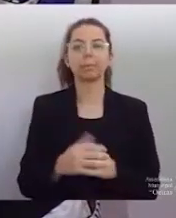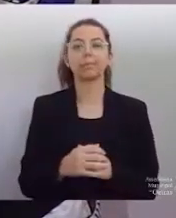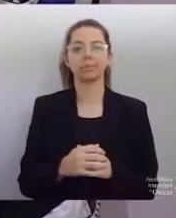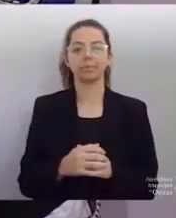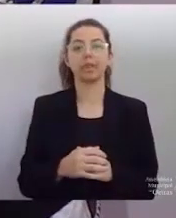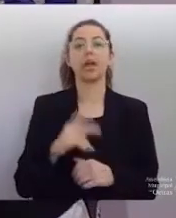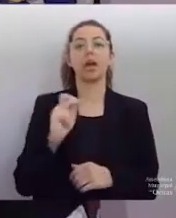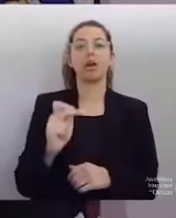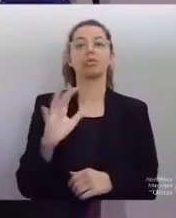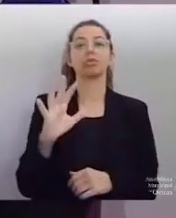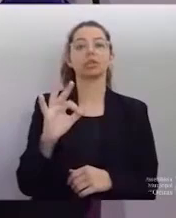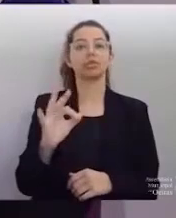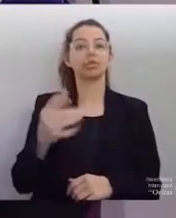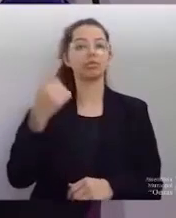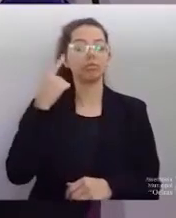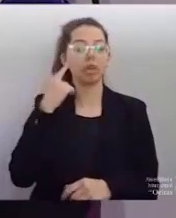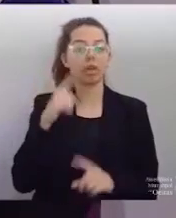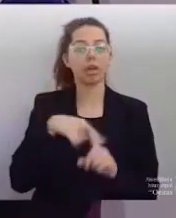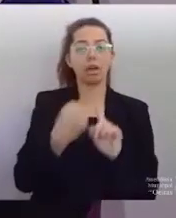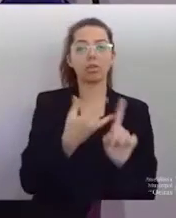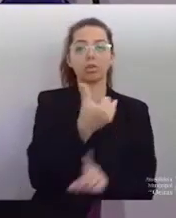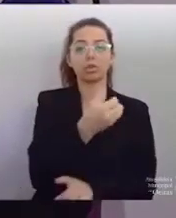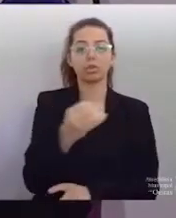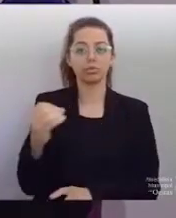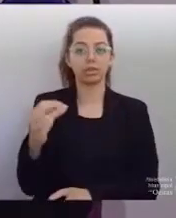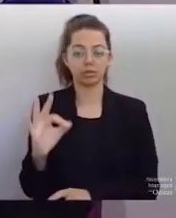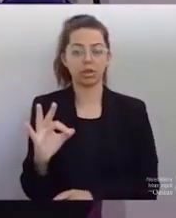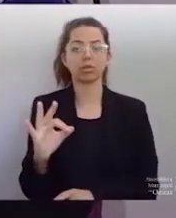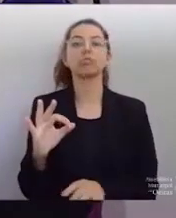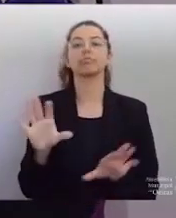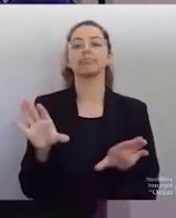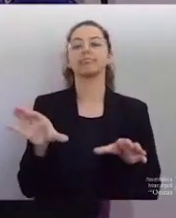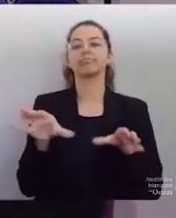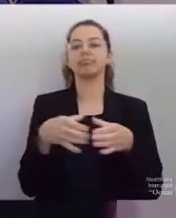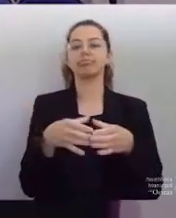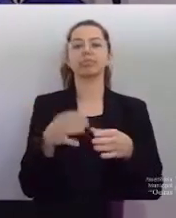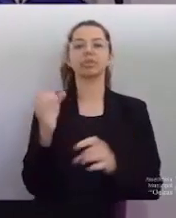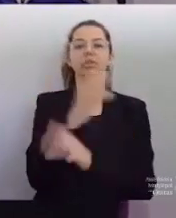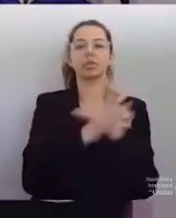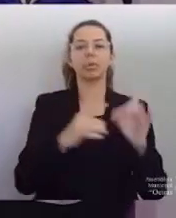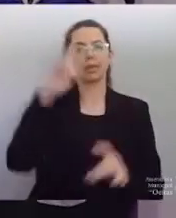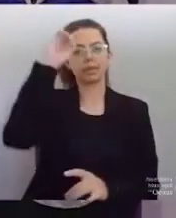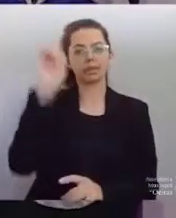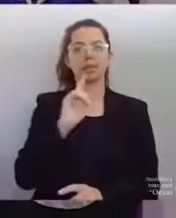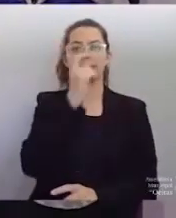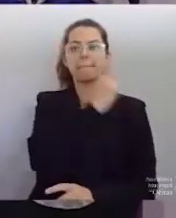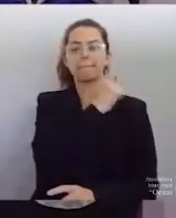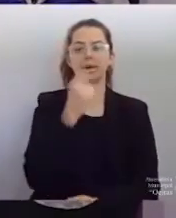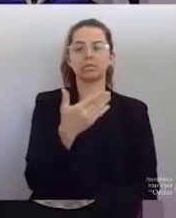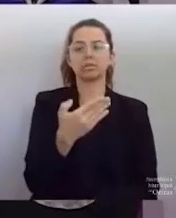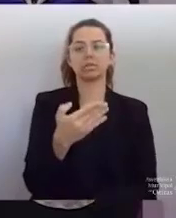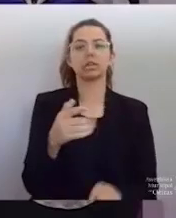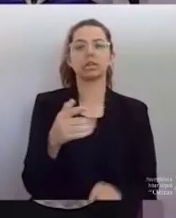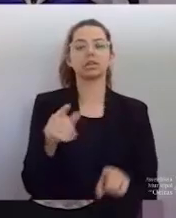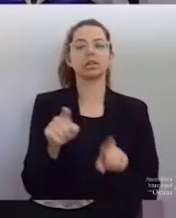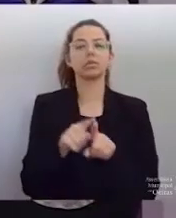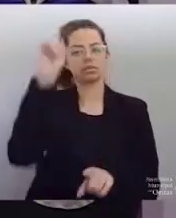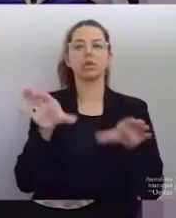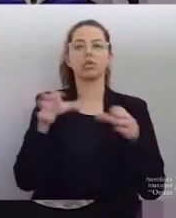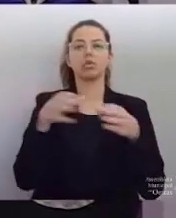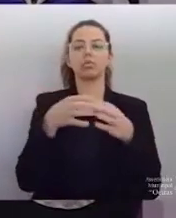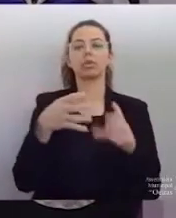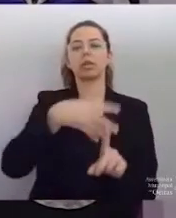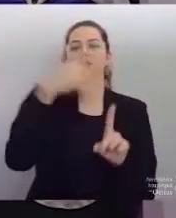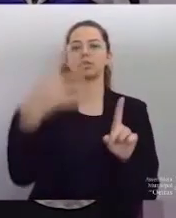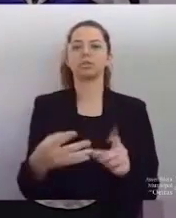depois, em 2004, o Conselho da Europa instituiu o dia 17 de maio como o dia da afirmação da comunidade